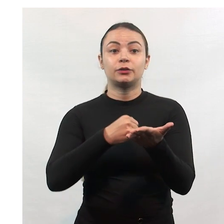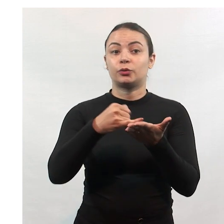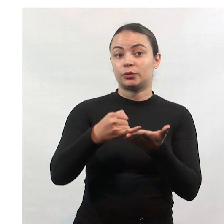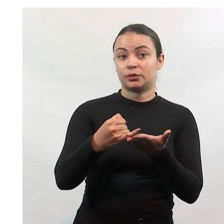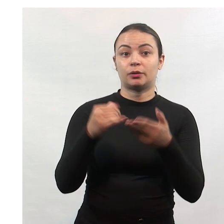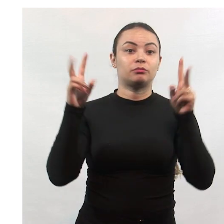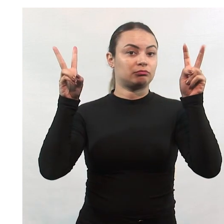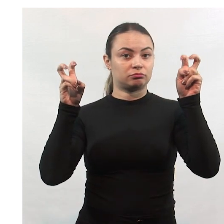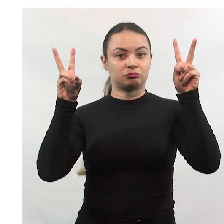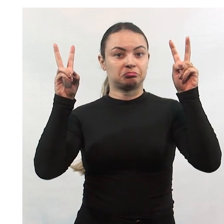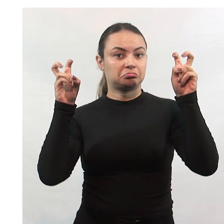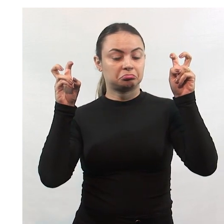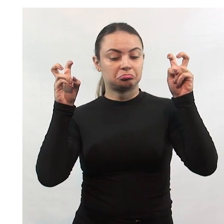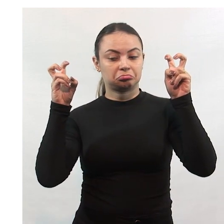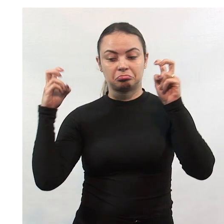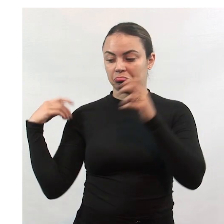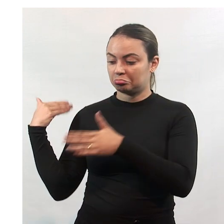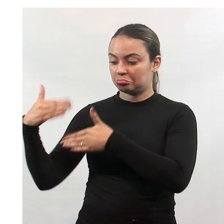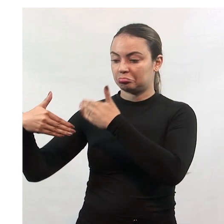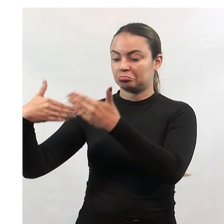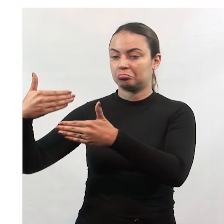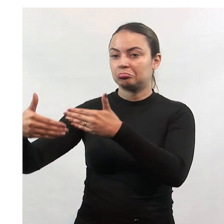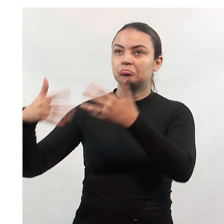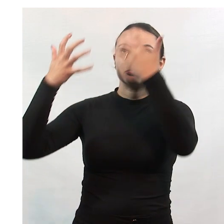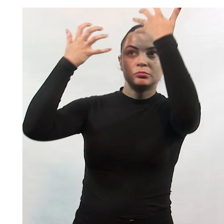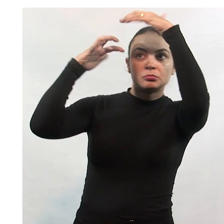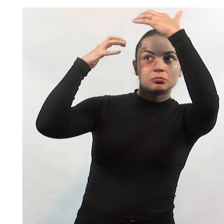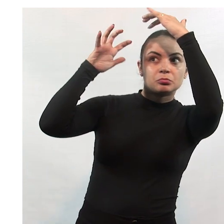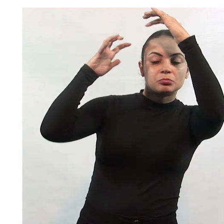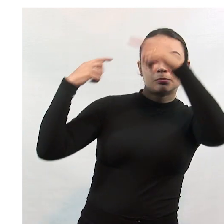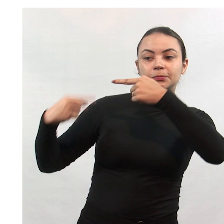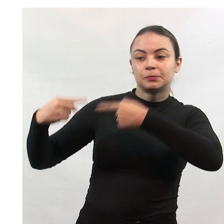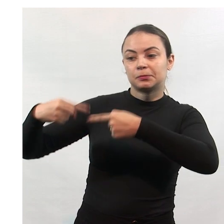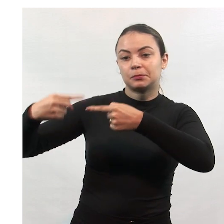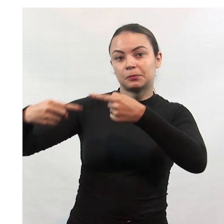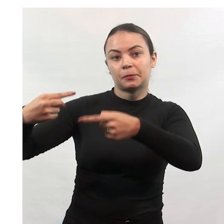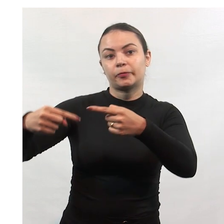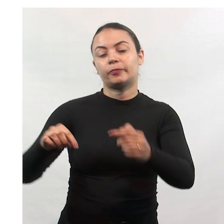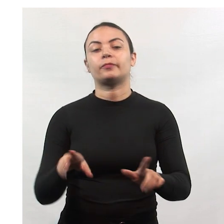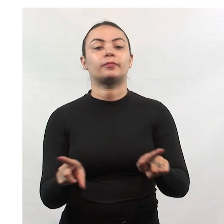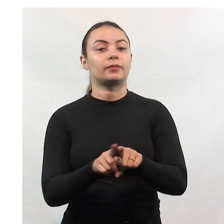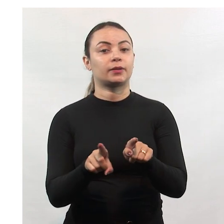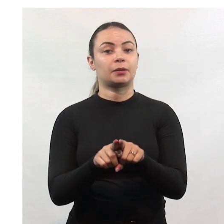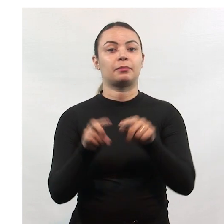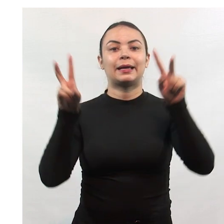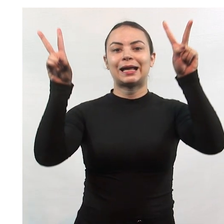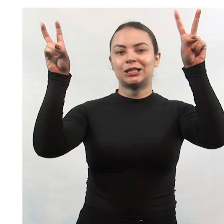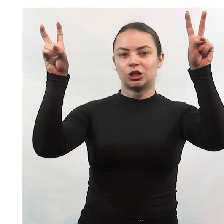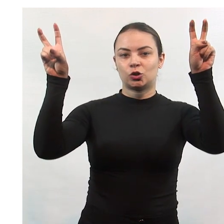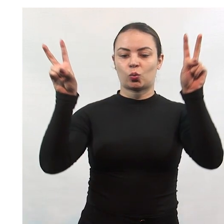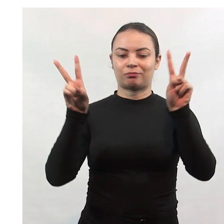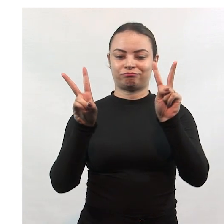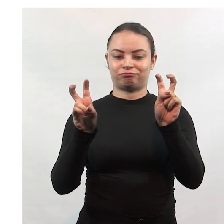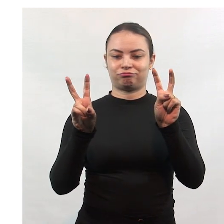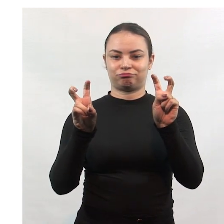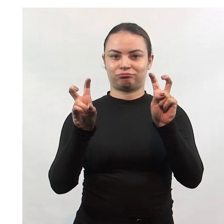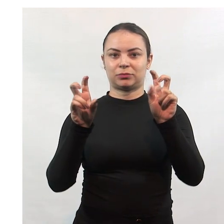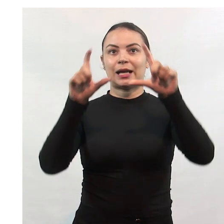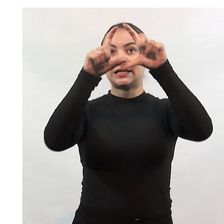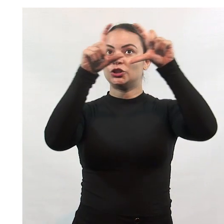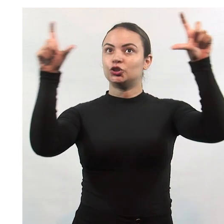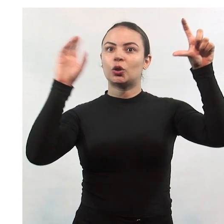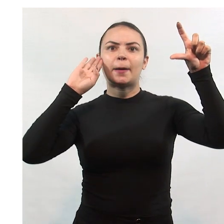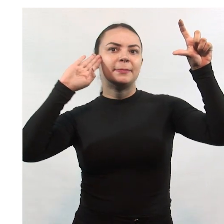definição, né, uma sequência de argumentação, dispor uma sequência de títulos e subtítulos que represente